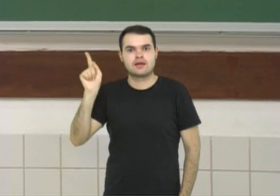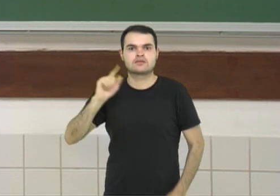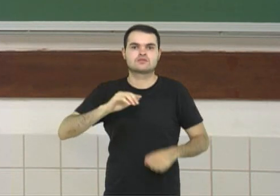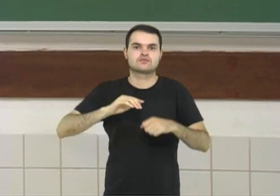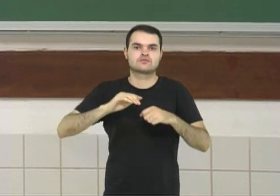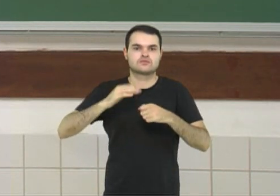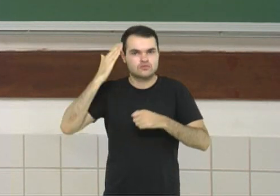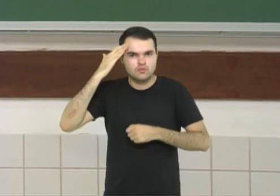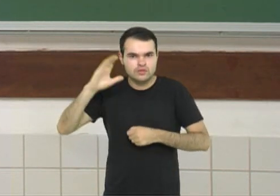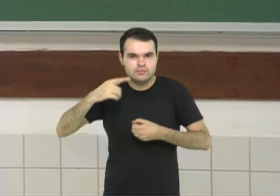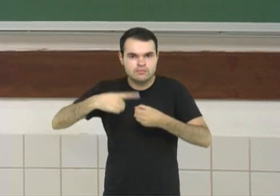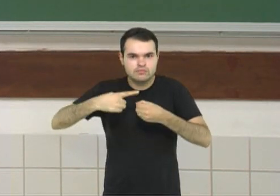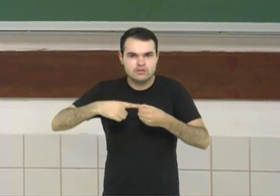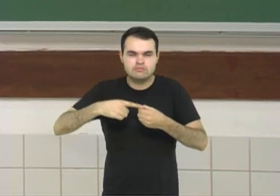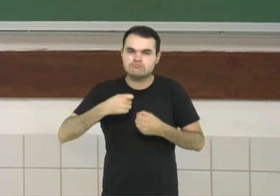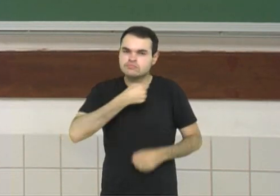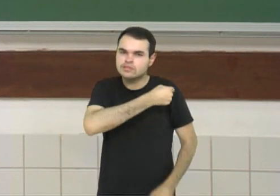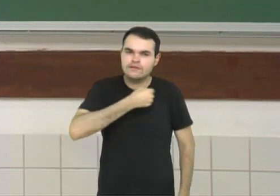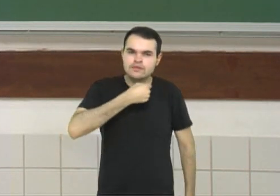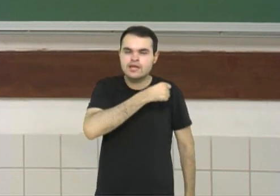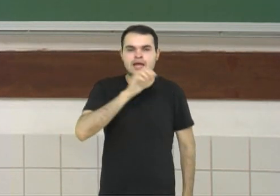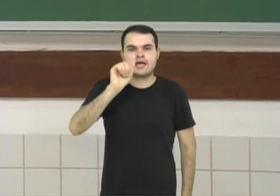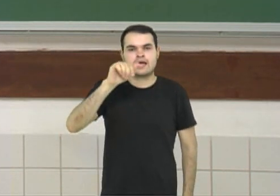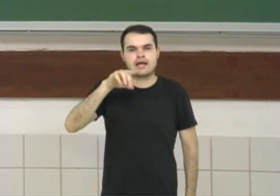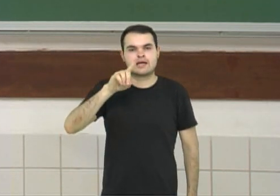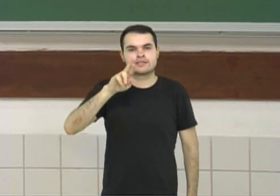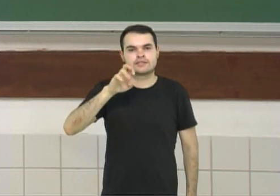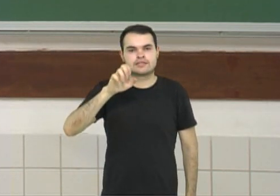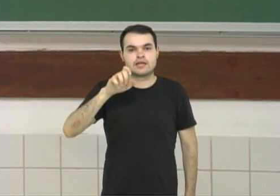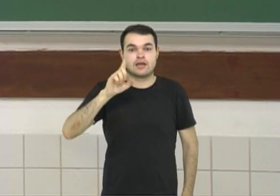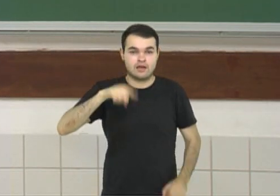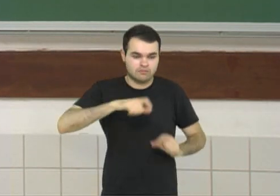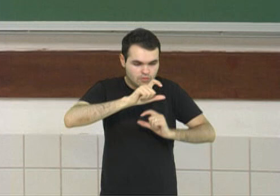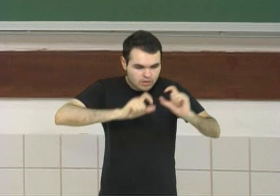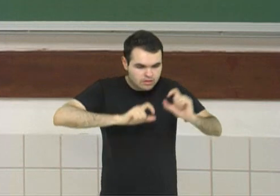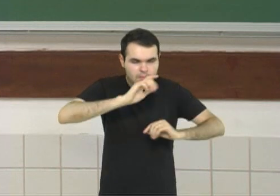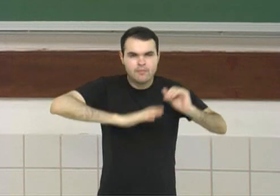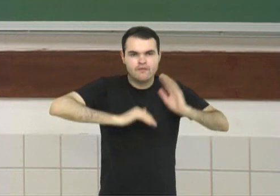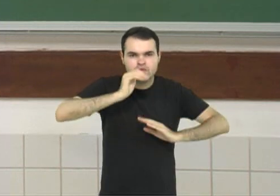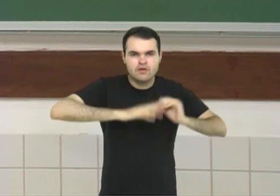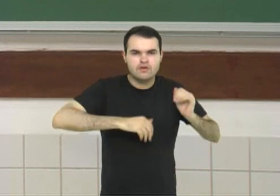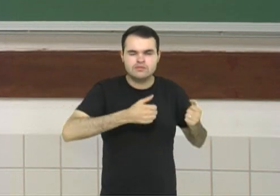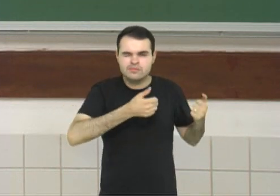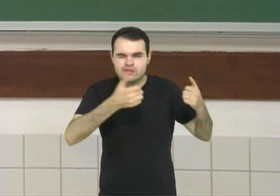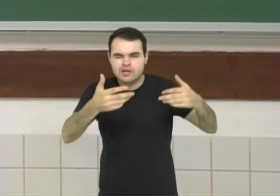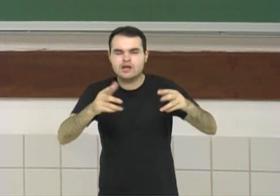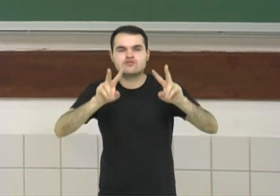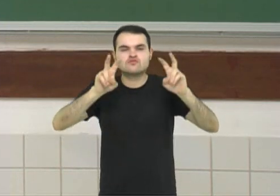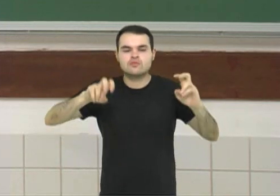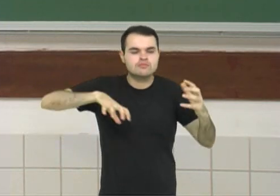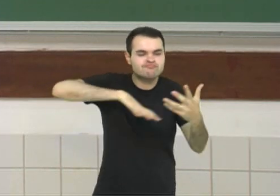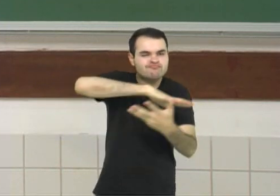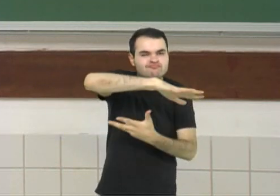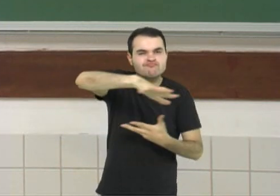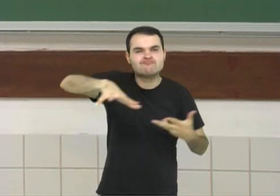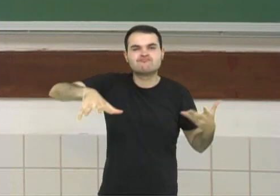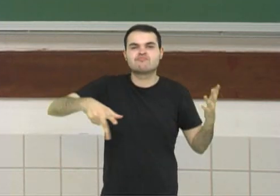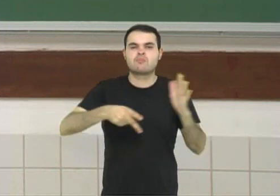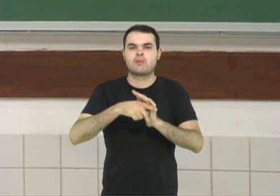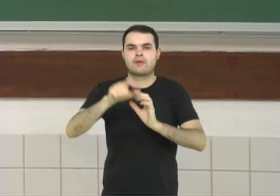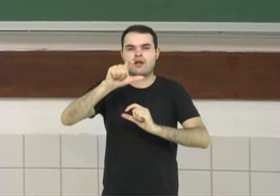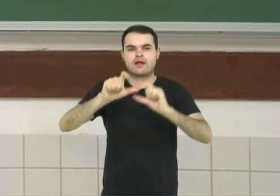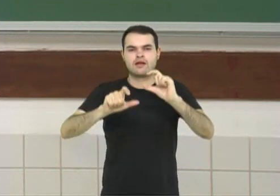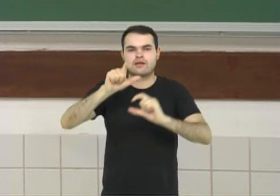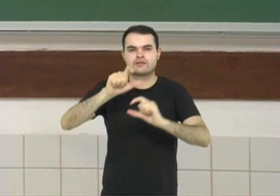o André Kalimann, um quadrinista que vai falar um pouquinho para nós sobre esse universo das HQs